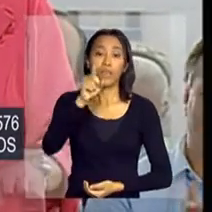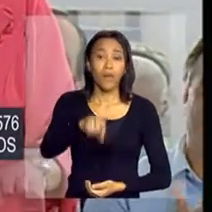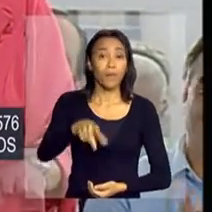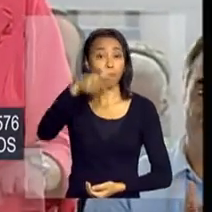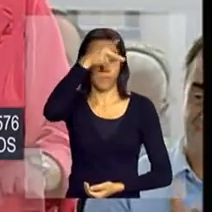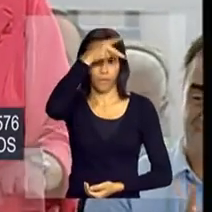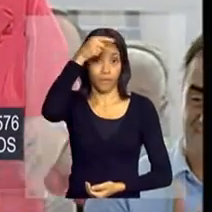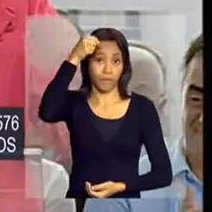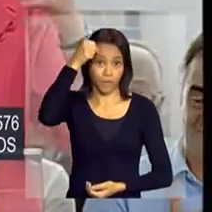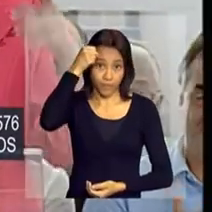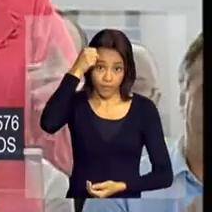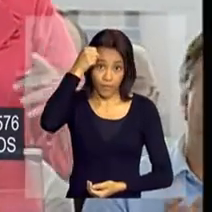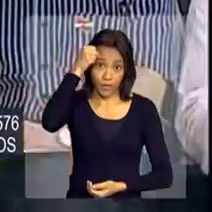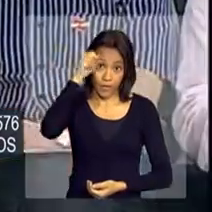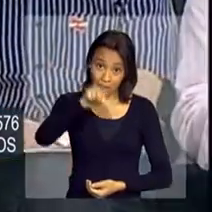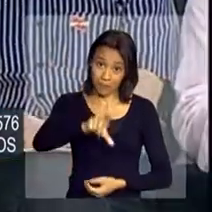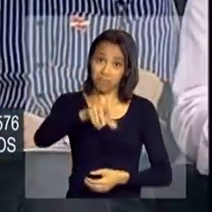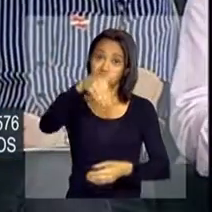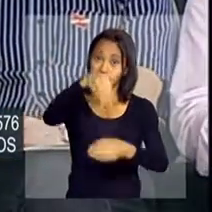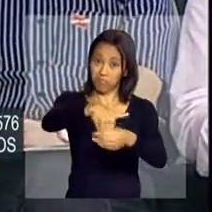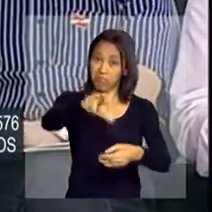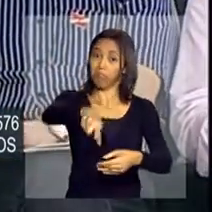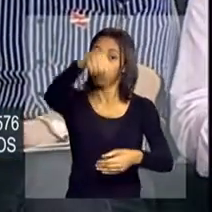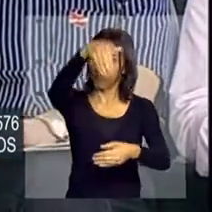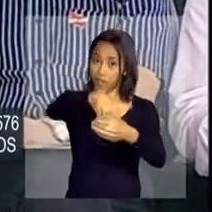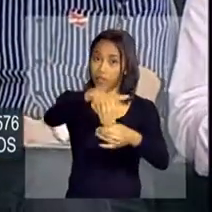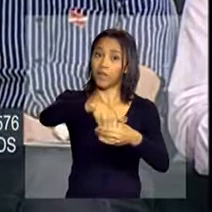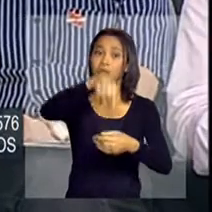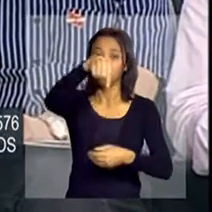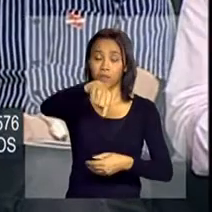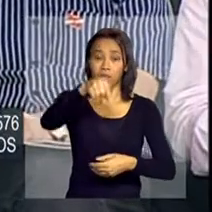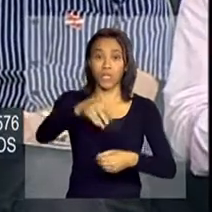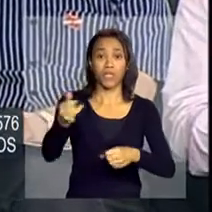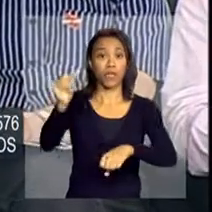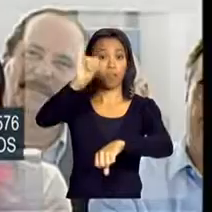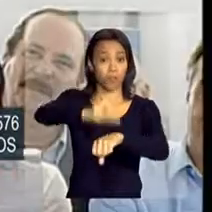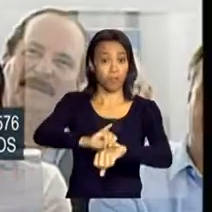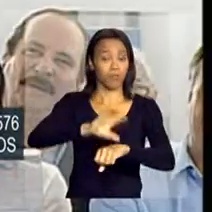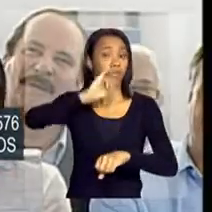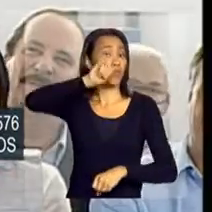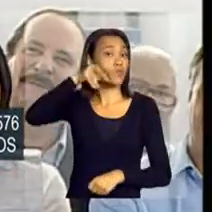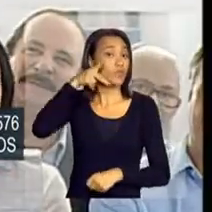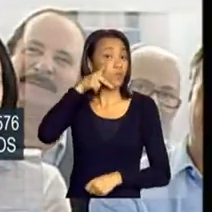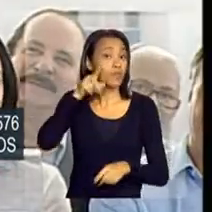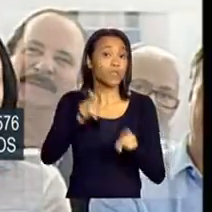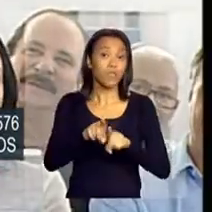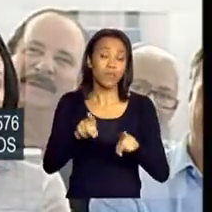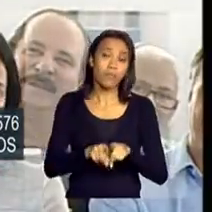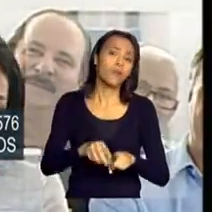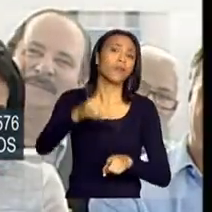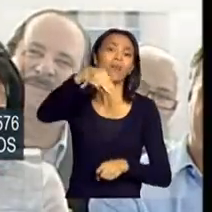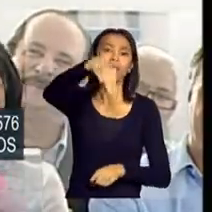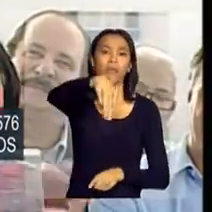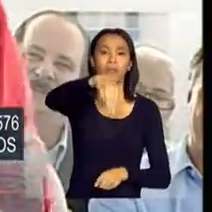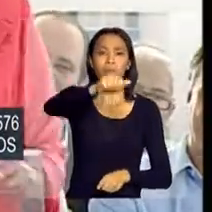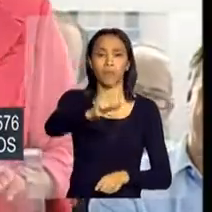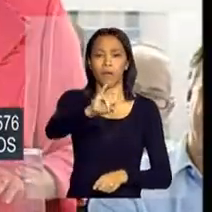Prefeito eleito de João Pessoa. E a senhora Maísa Cartaxo.